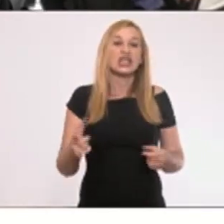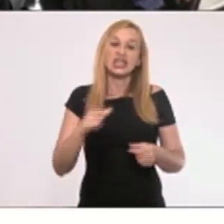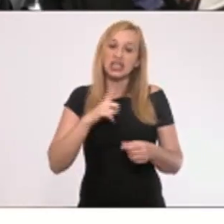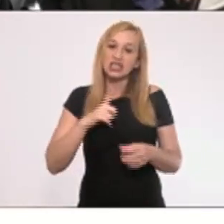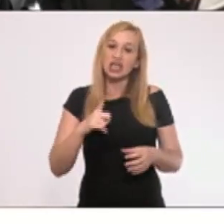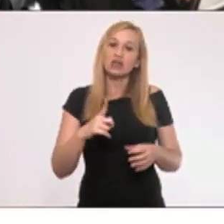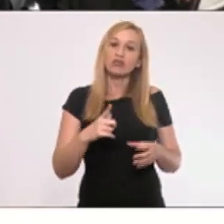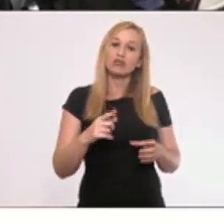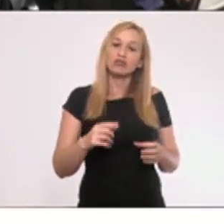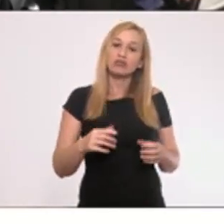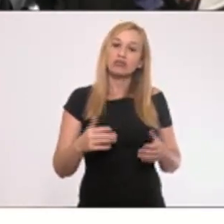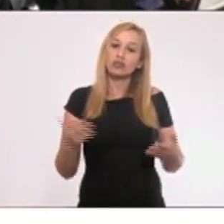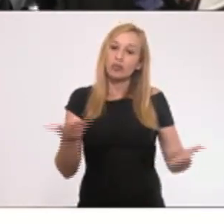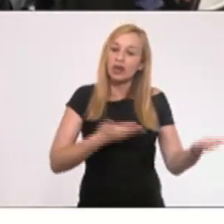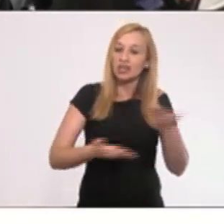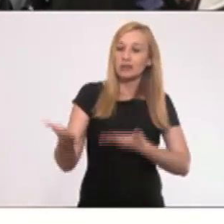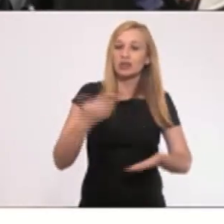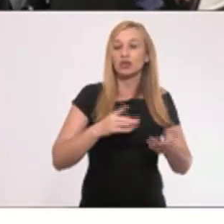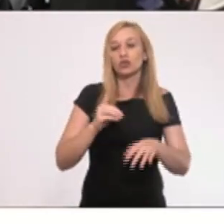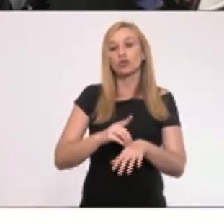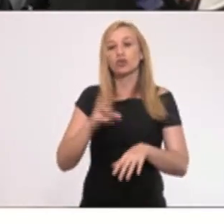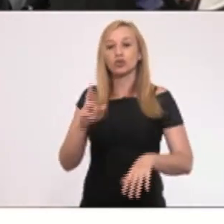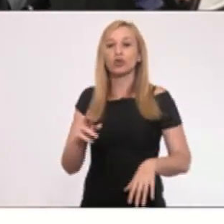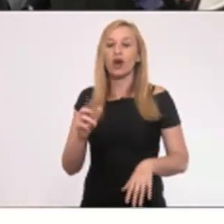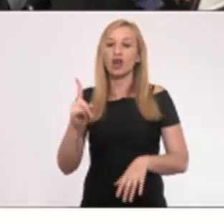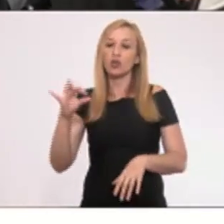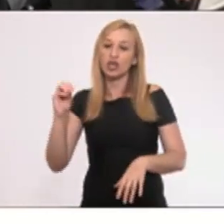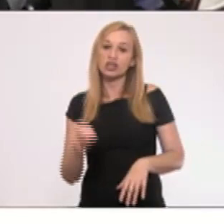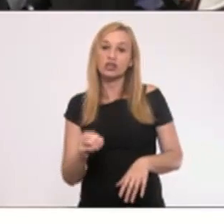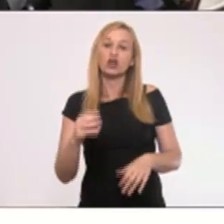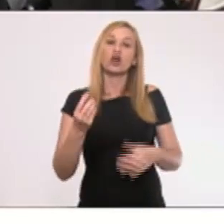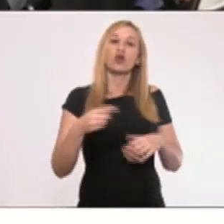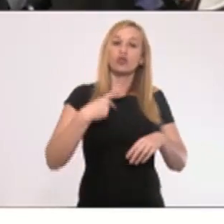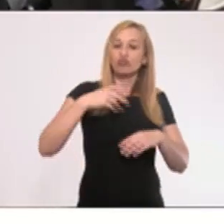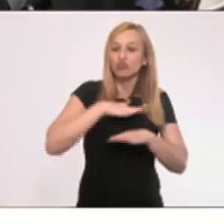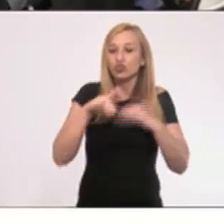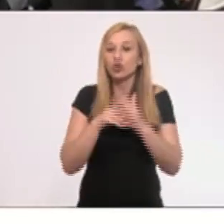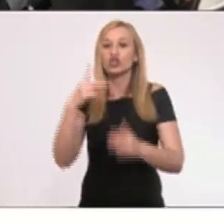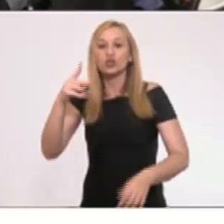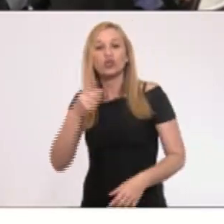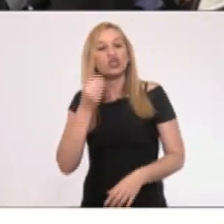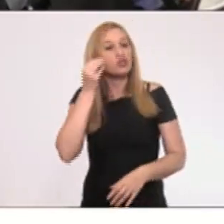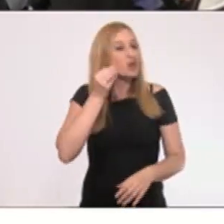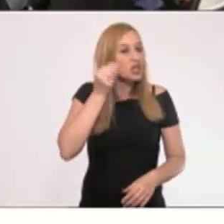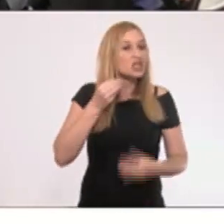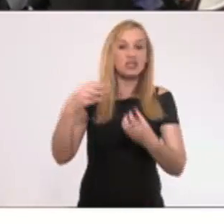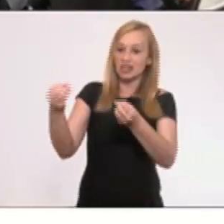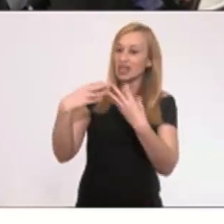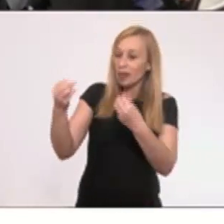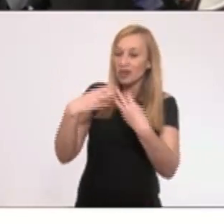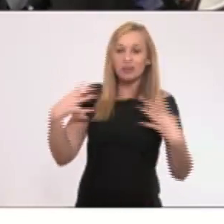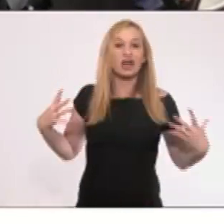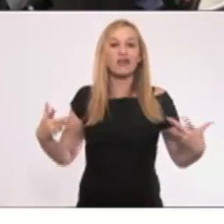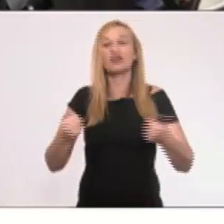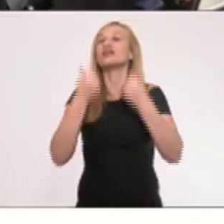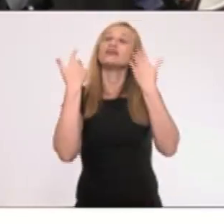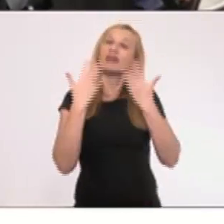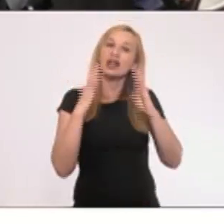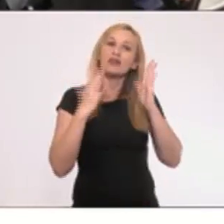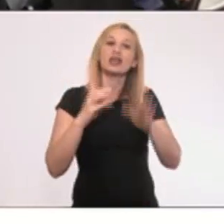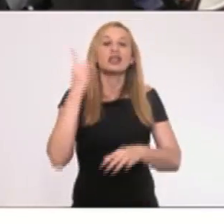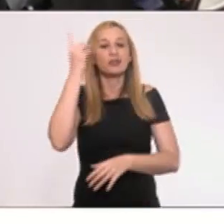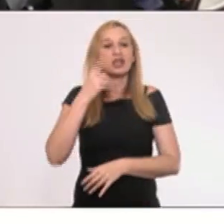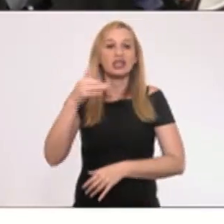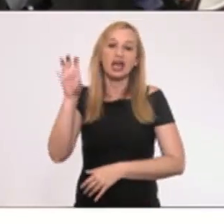grande participação do doutor Aloísio, que com toda a sua experiência me trouxe grandes ensinamentos. Então, parabéns ao deputado